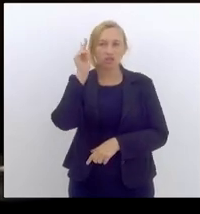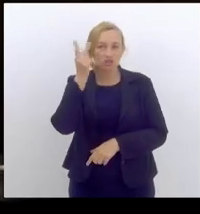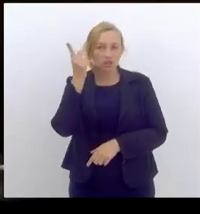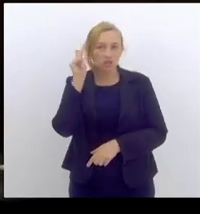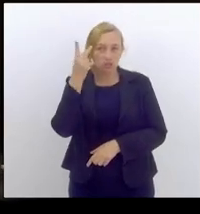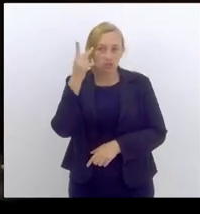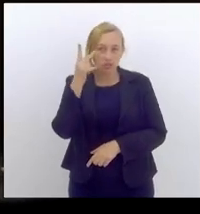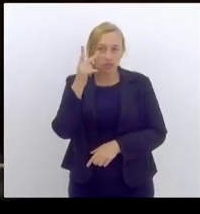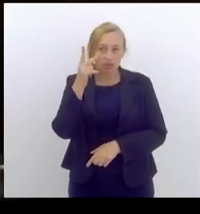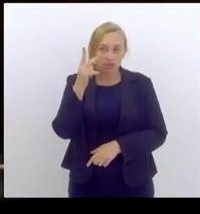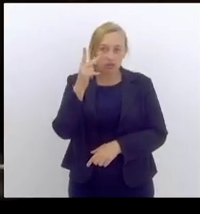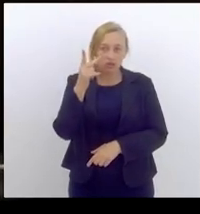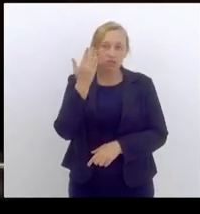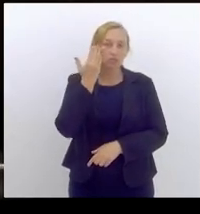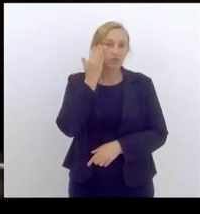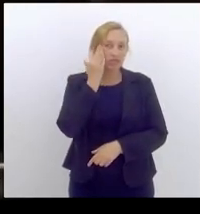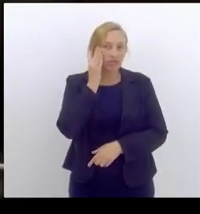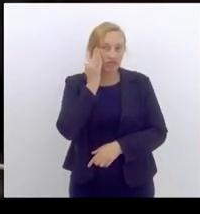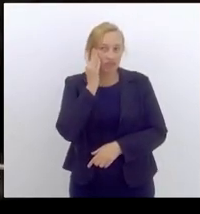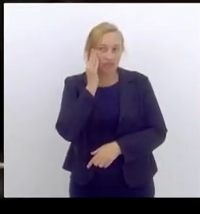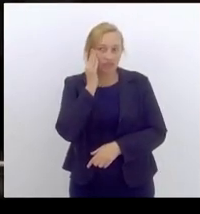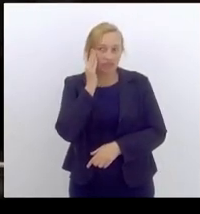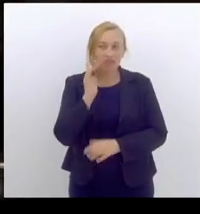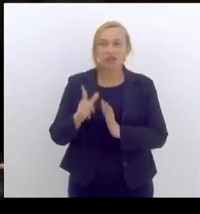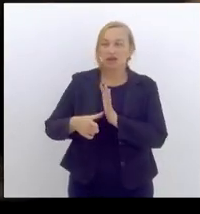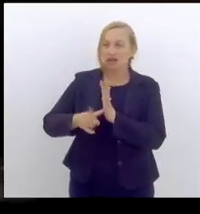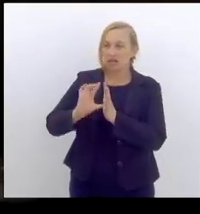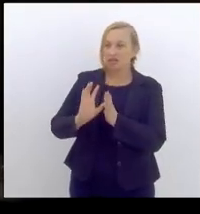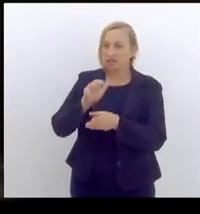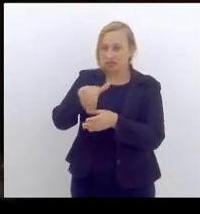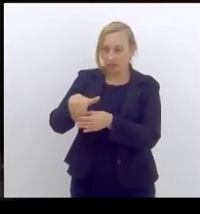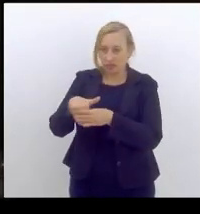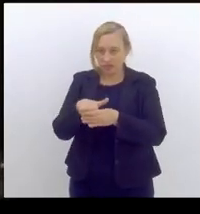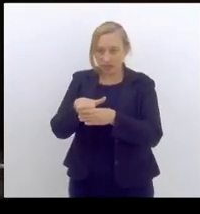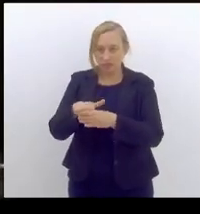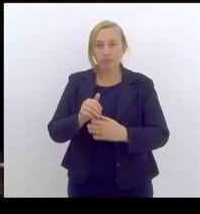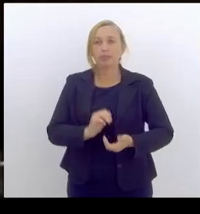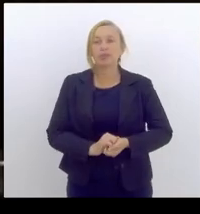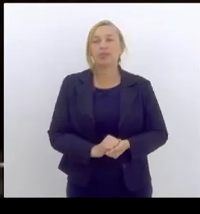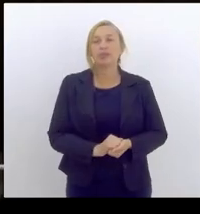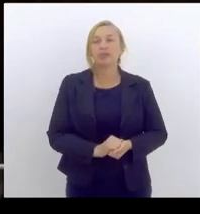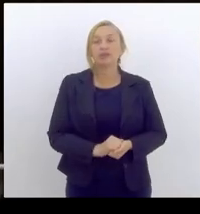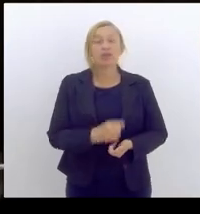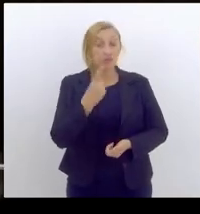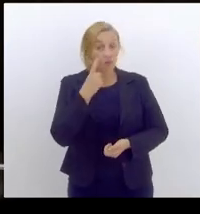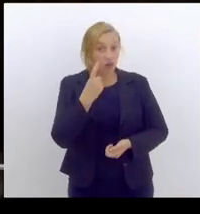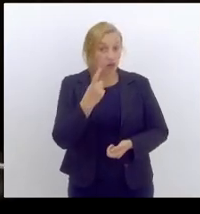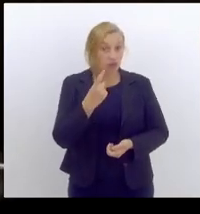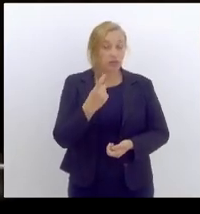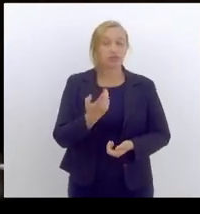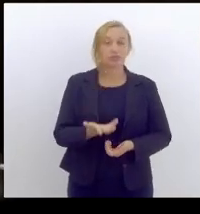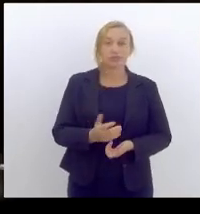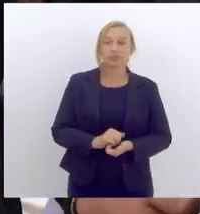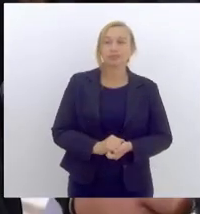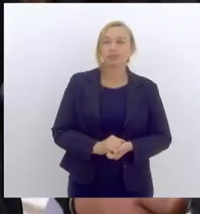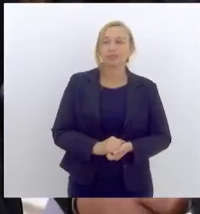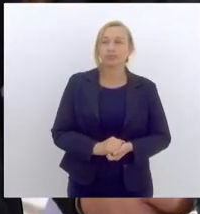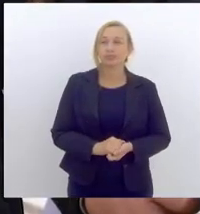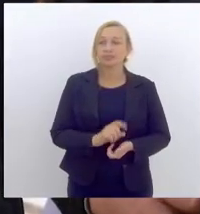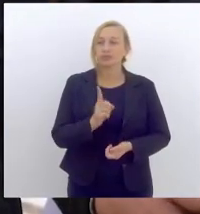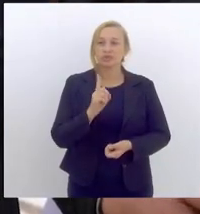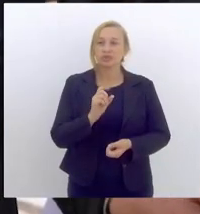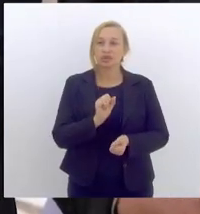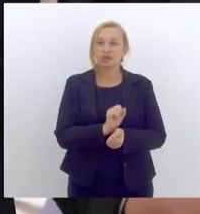é histórico o entendimento antes da votação. E olha como são as coisas. Nós não esperávamos uma